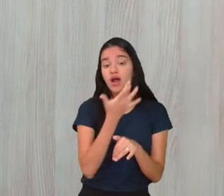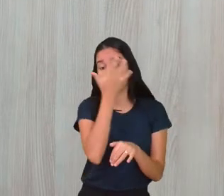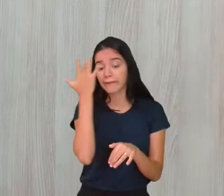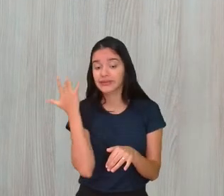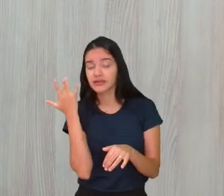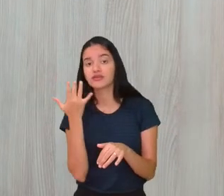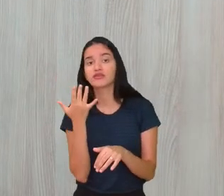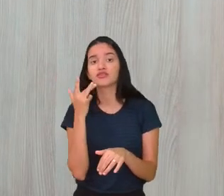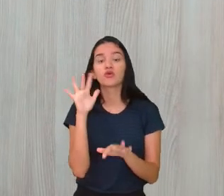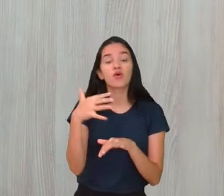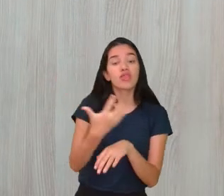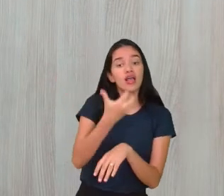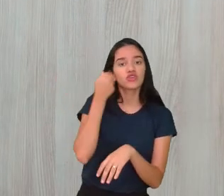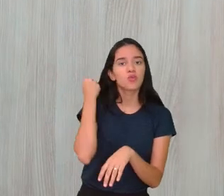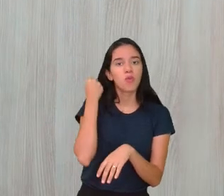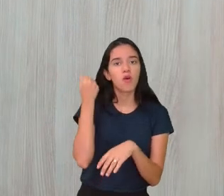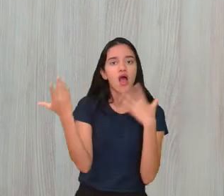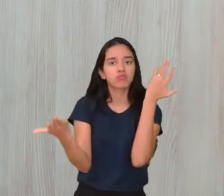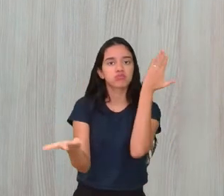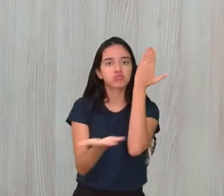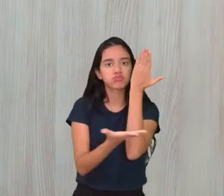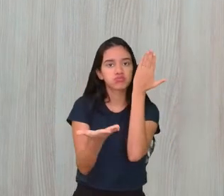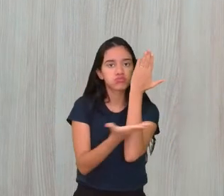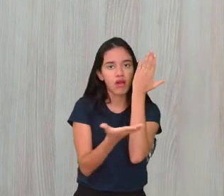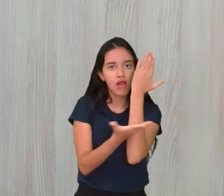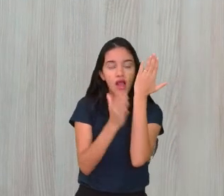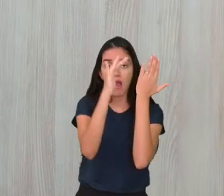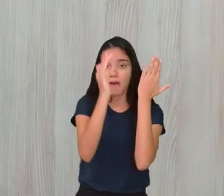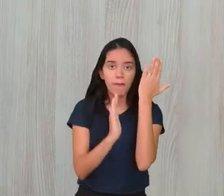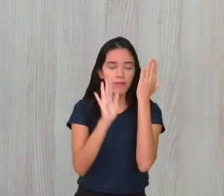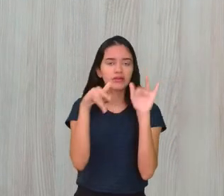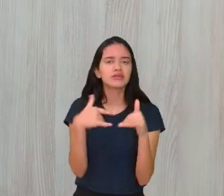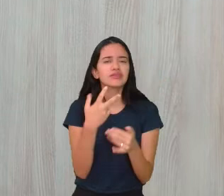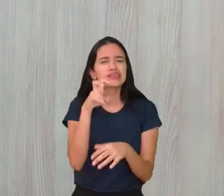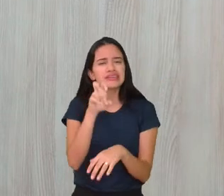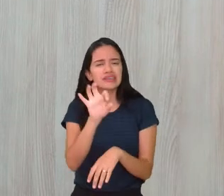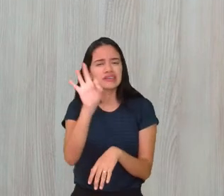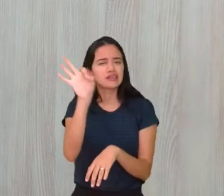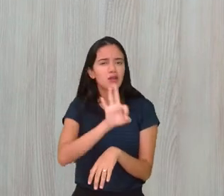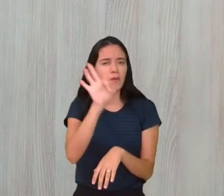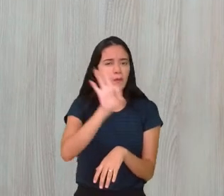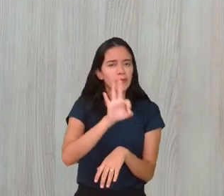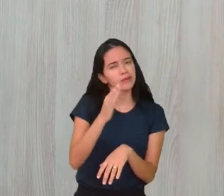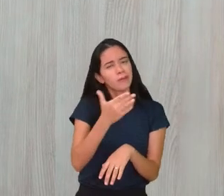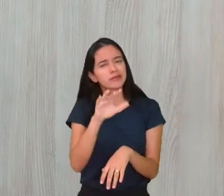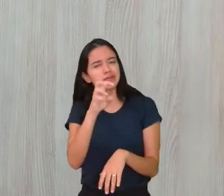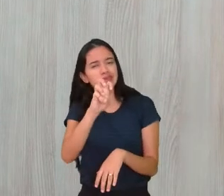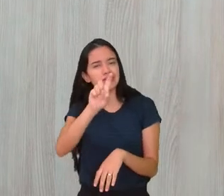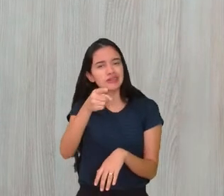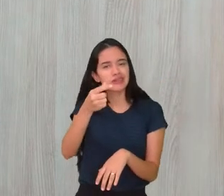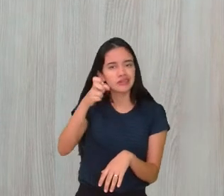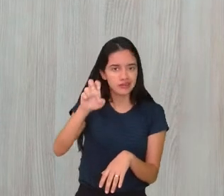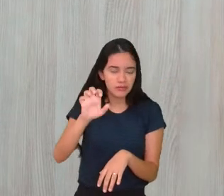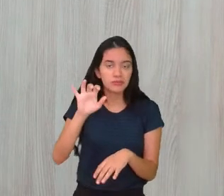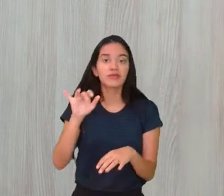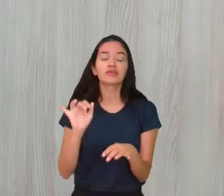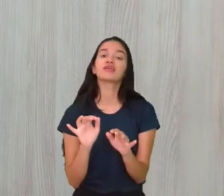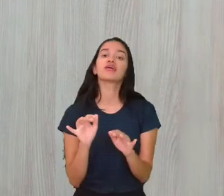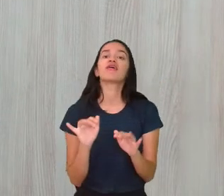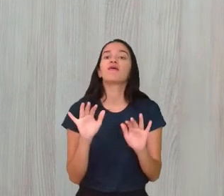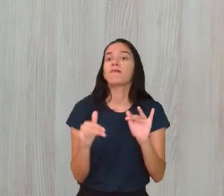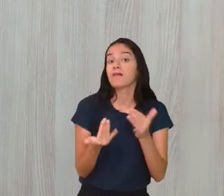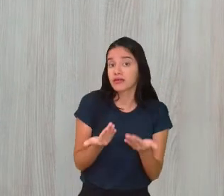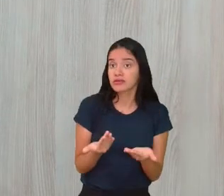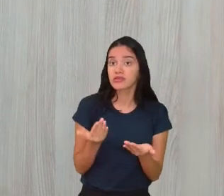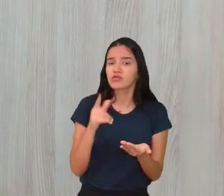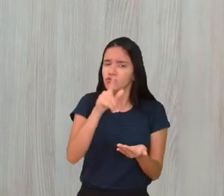questão da exploração do pau-brasil. Nós só temos em torno de 5%, 3,5%, 5% dessa mata nativa. Né?